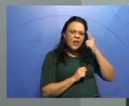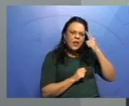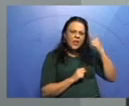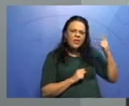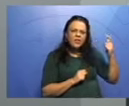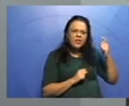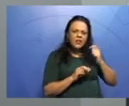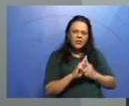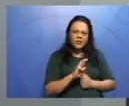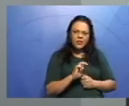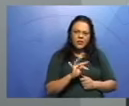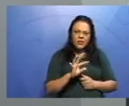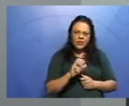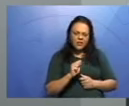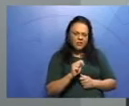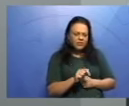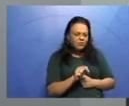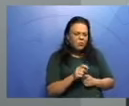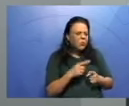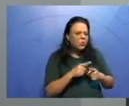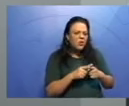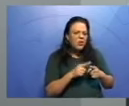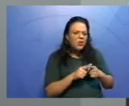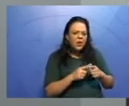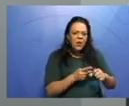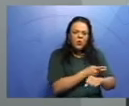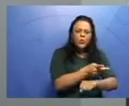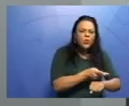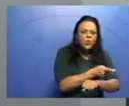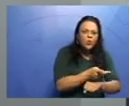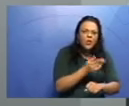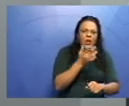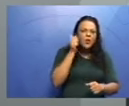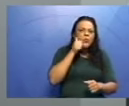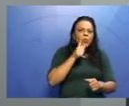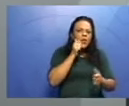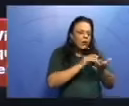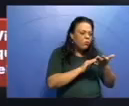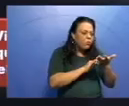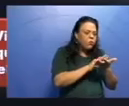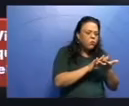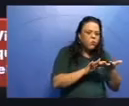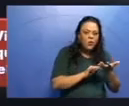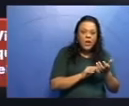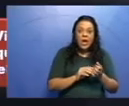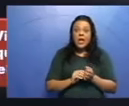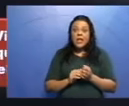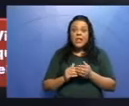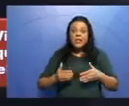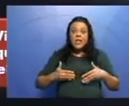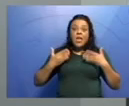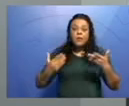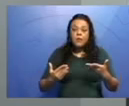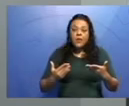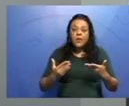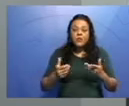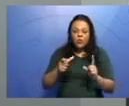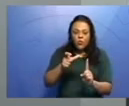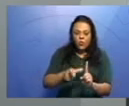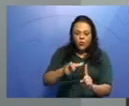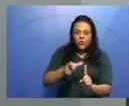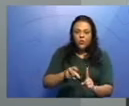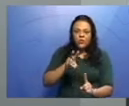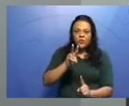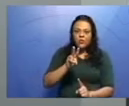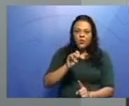Vilela podia sabê-lo e depois a personagem Vilela é introduzida sem explicações. Há uma hipótese sobre o papel